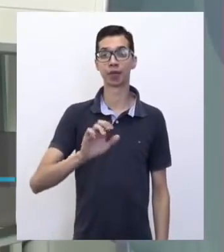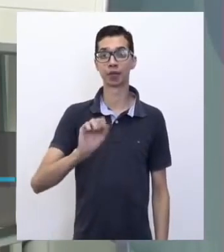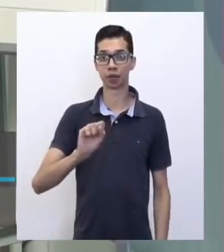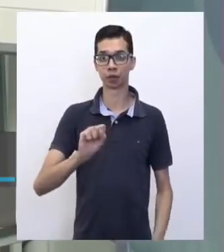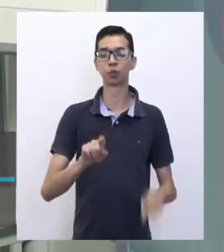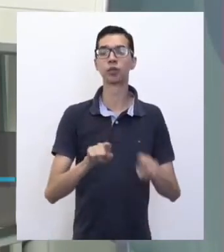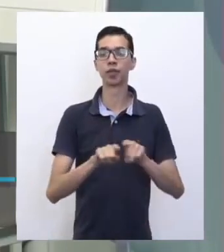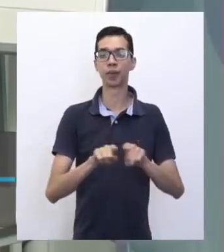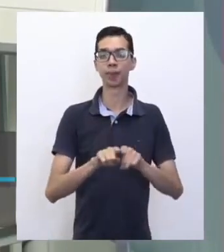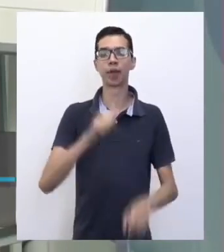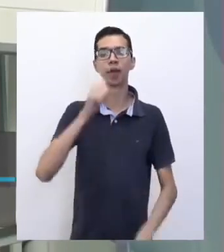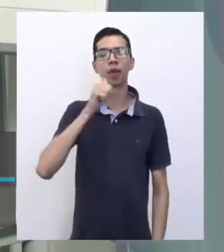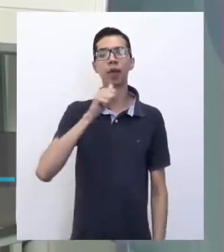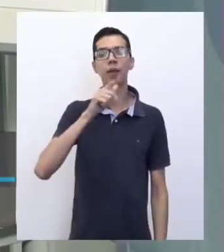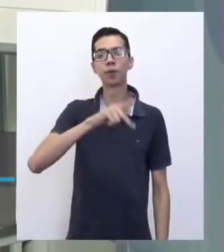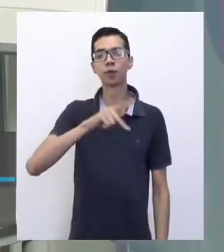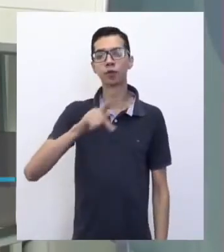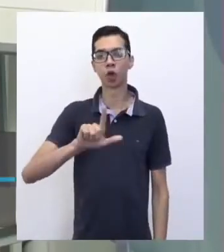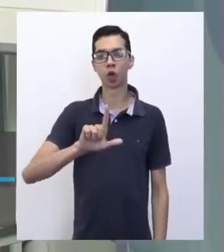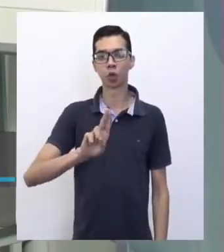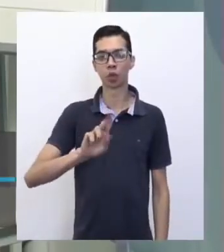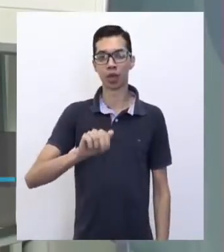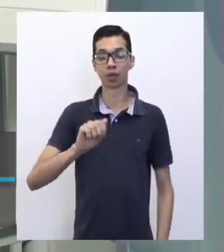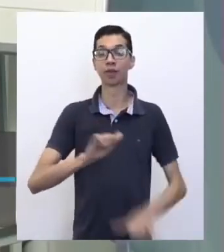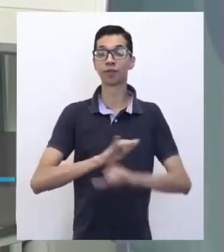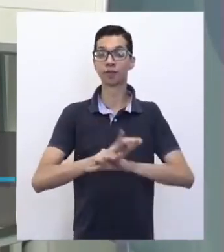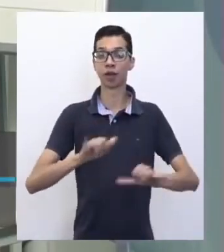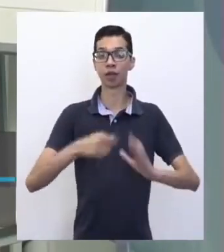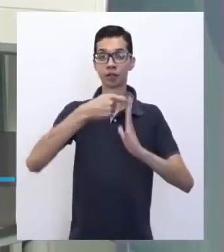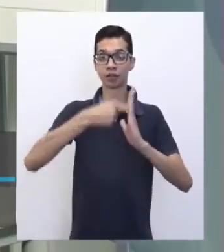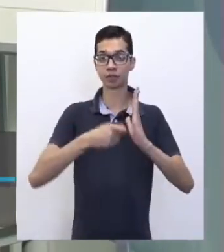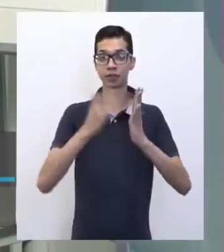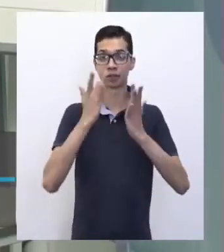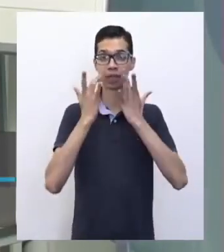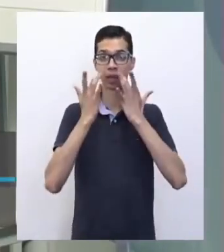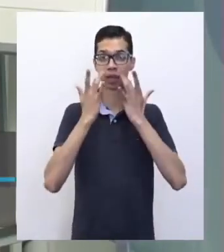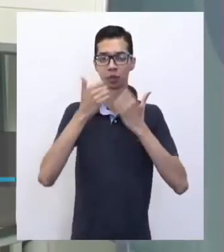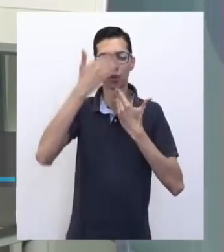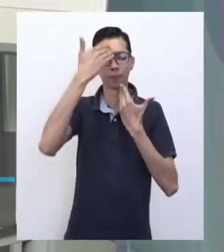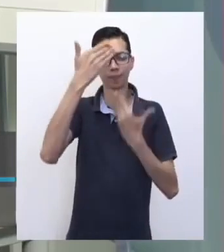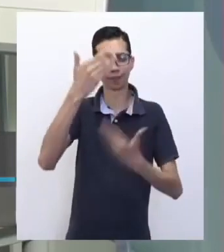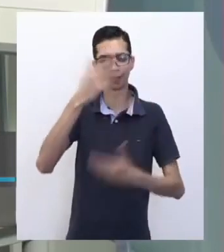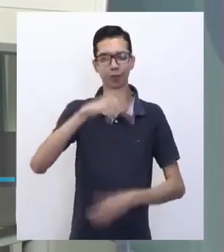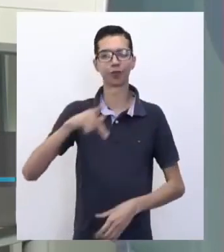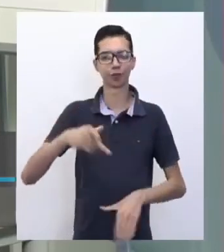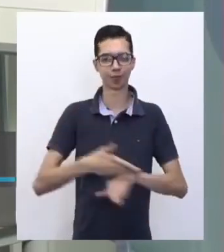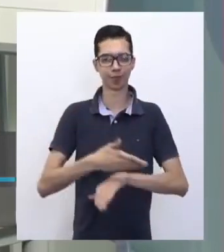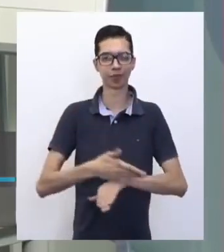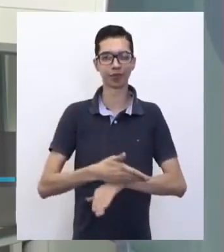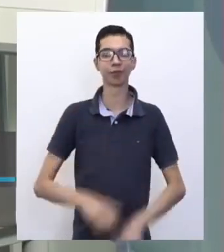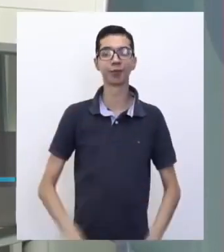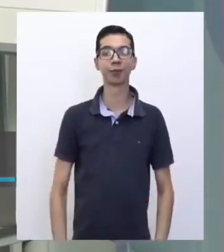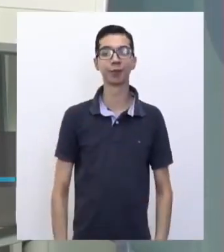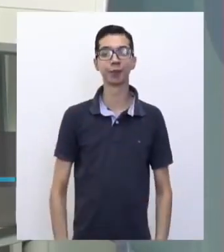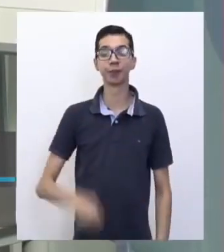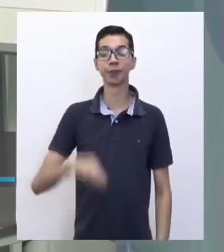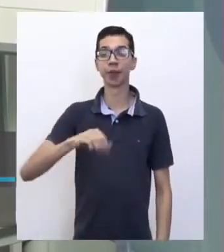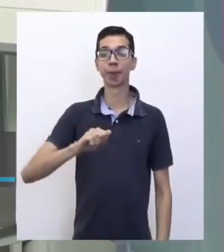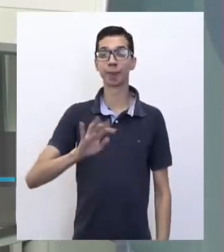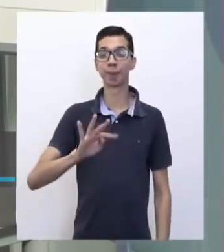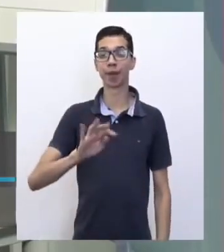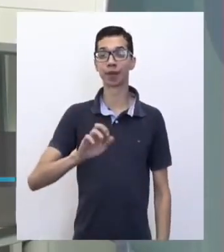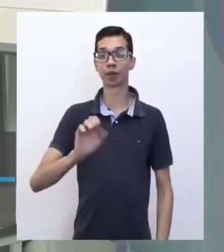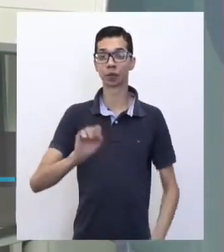o texto teatral. Obrigada, professora, pela sua participação. O Matheus cita, é dramático, né, o tema